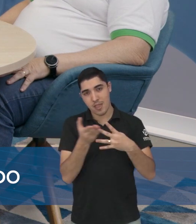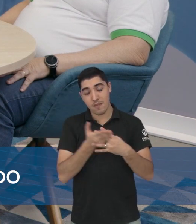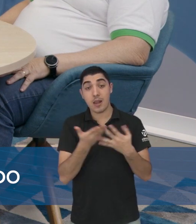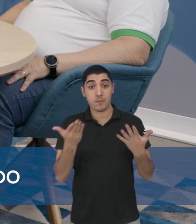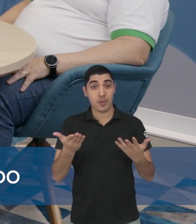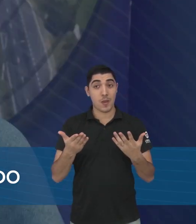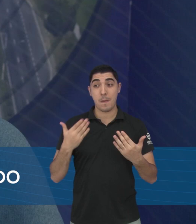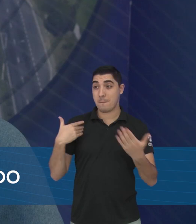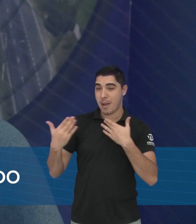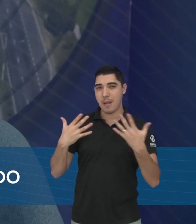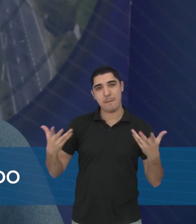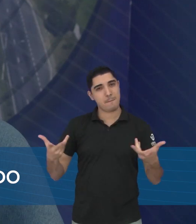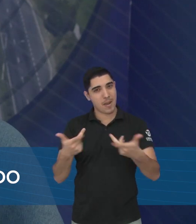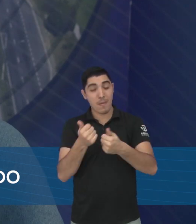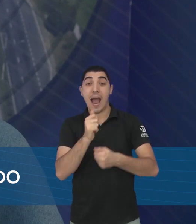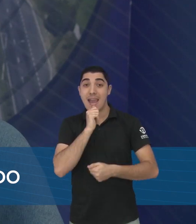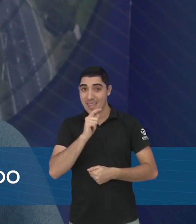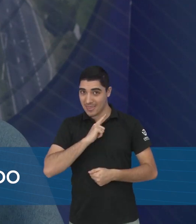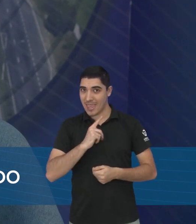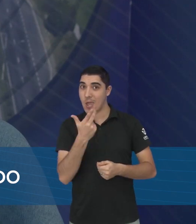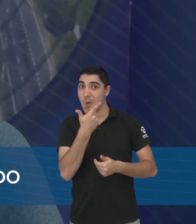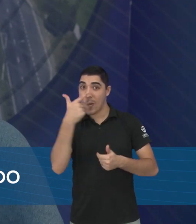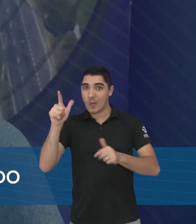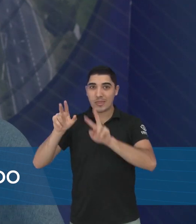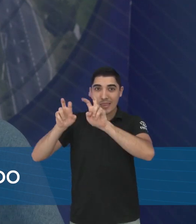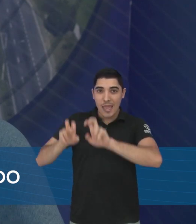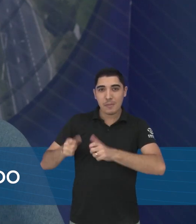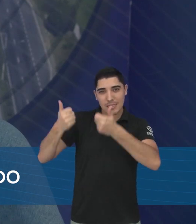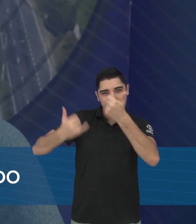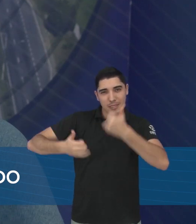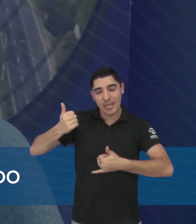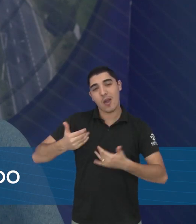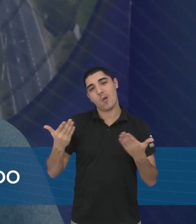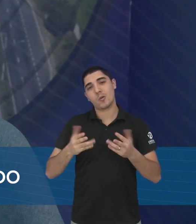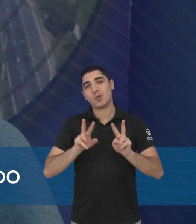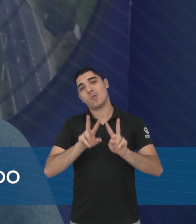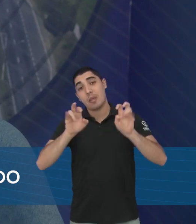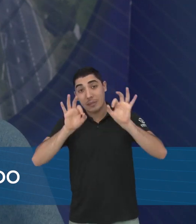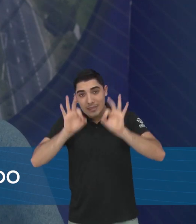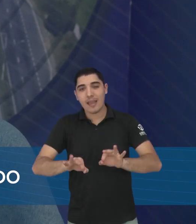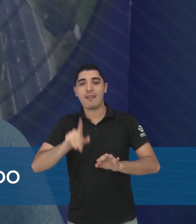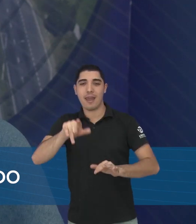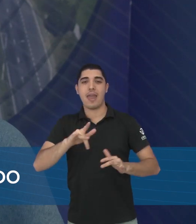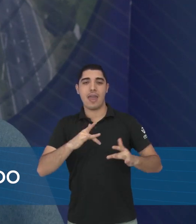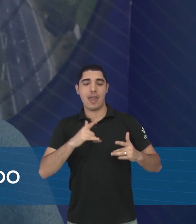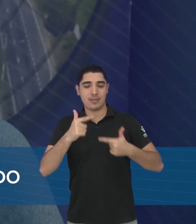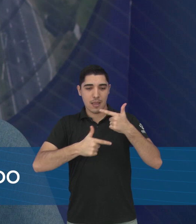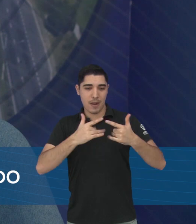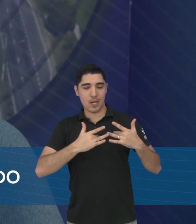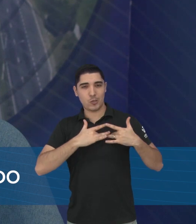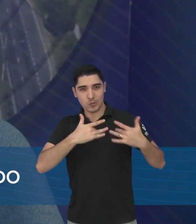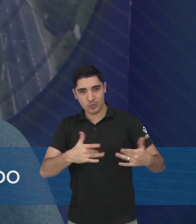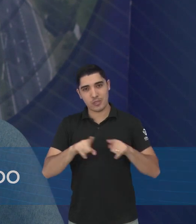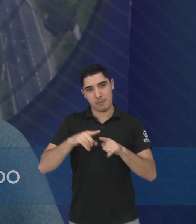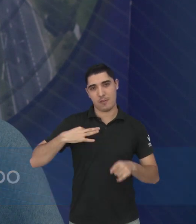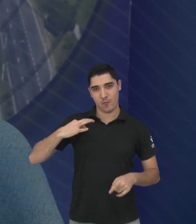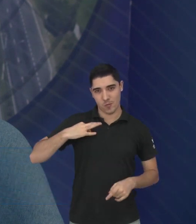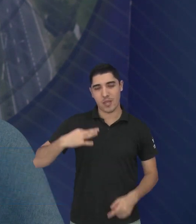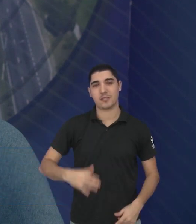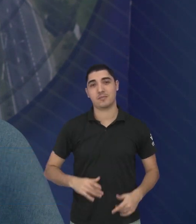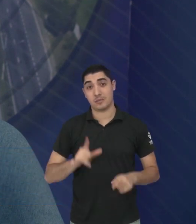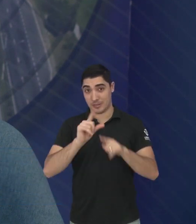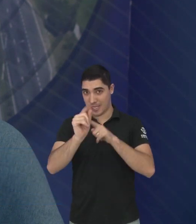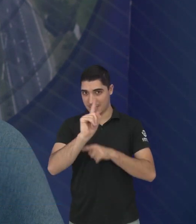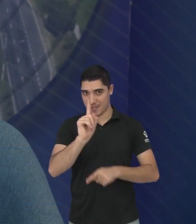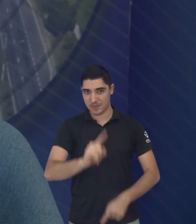mais um intervalo, então o papo tá bom, tem muita coisa para falar ainda. Hoje estamos falando sobre solidariedade e voluntariado. Voltamos já